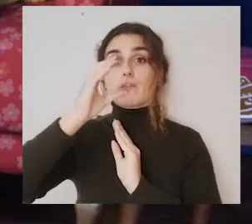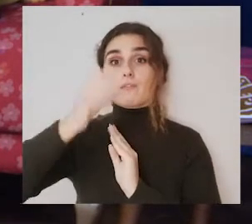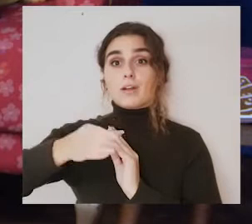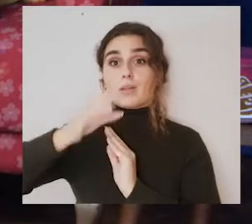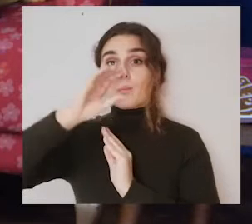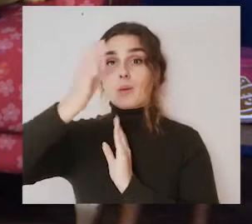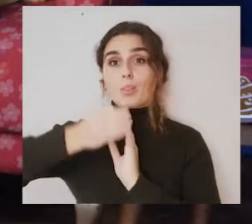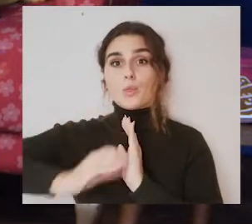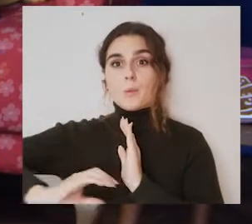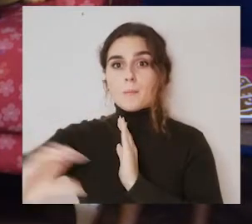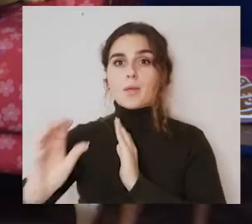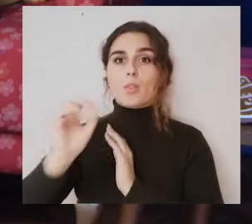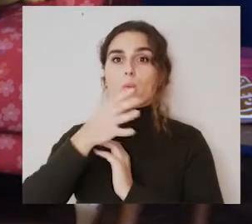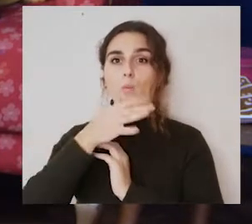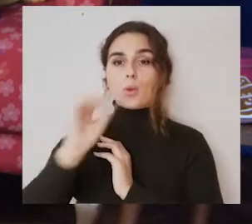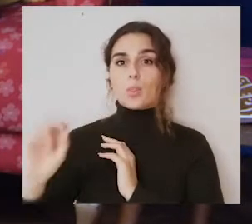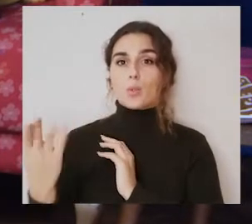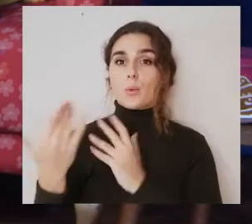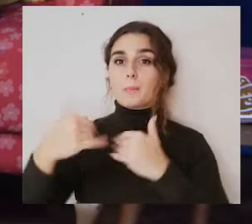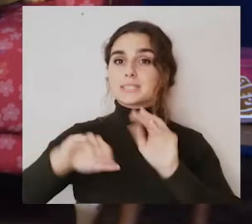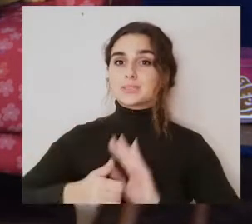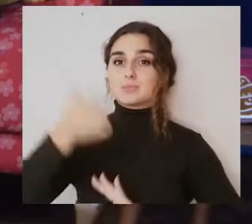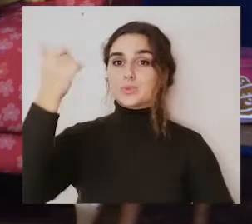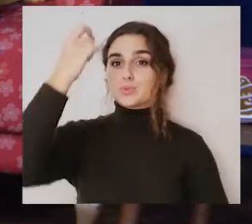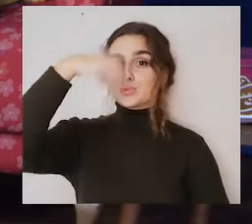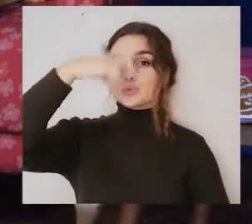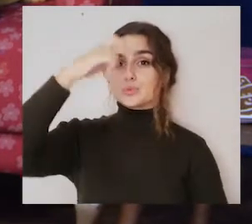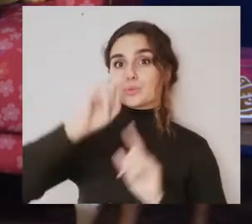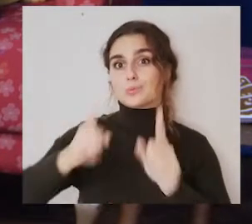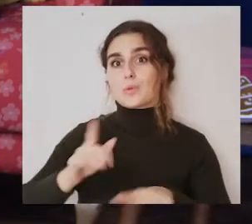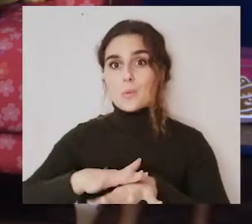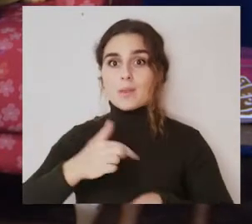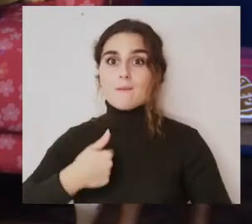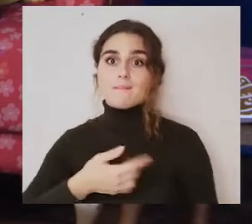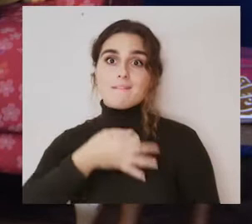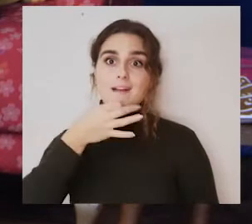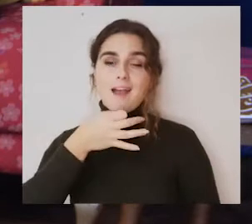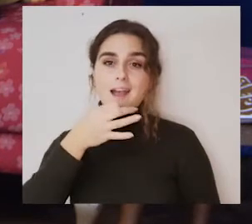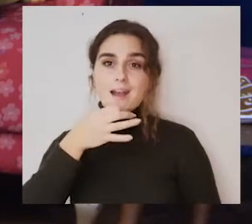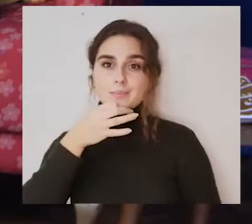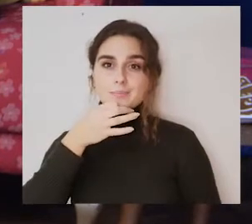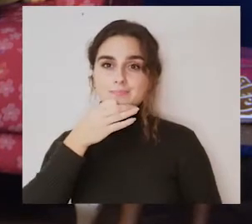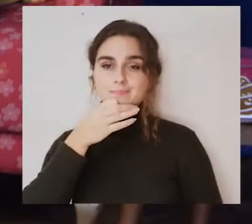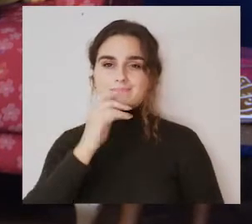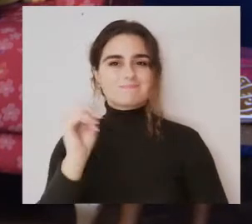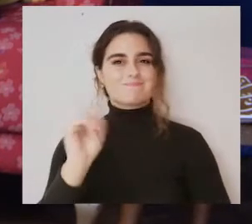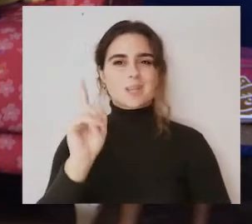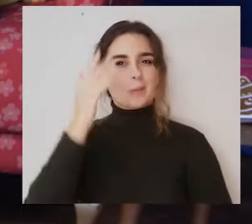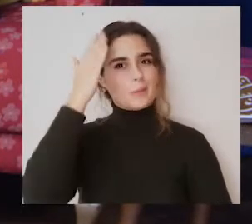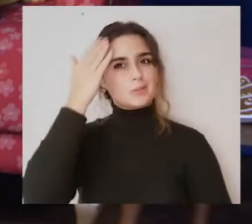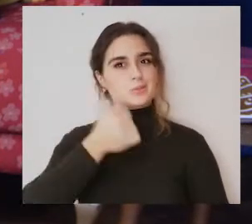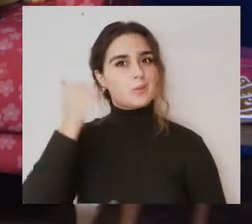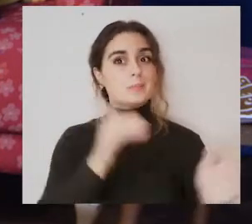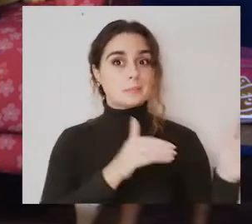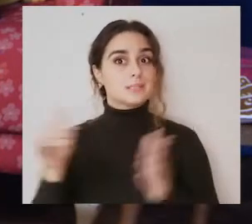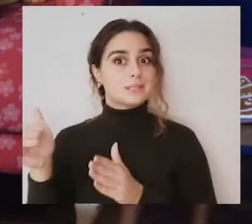tromba dourada, mas acho que é melhor começarmos a história, senão vou começar a falar por ela. Não, eu acho que é melhor